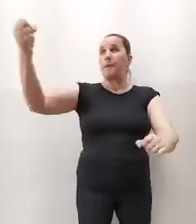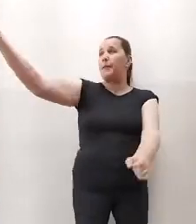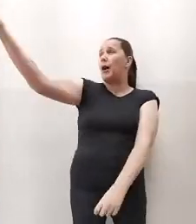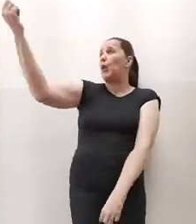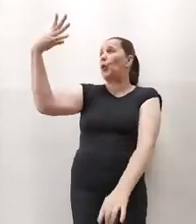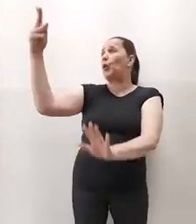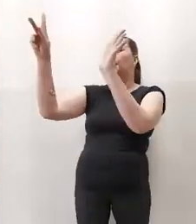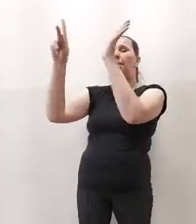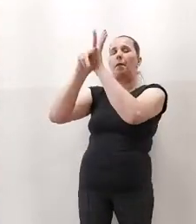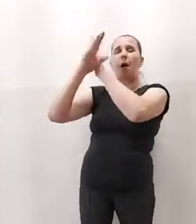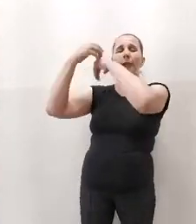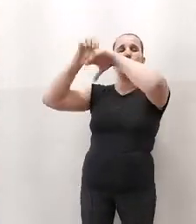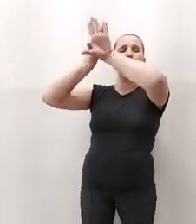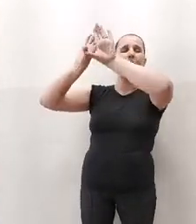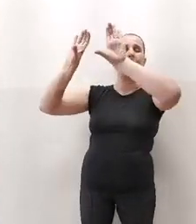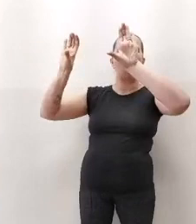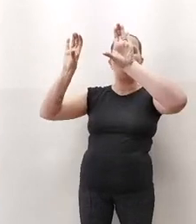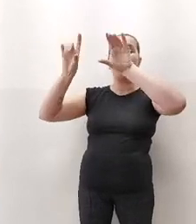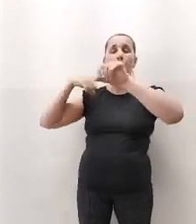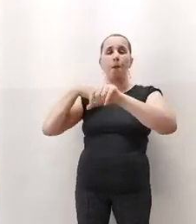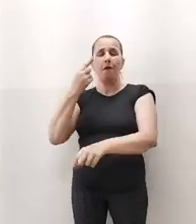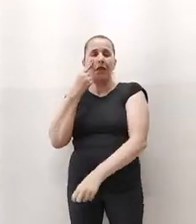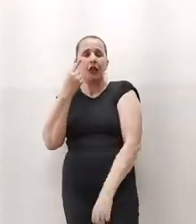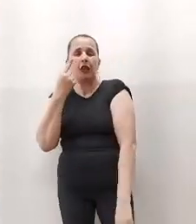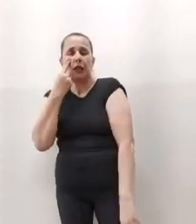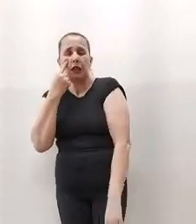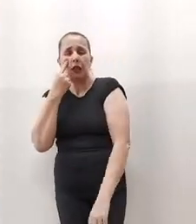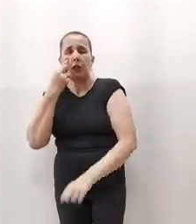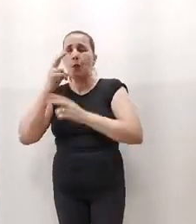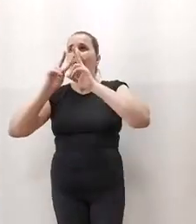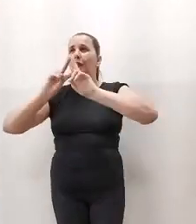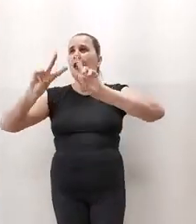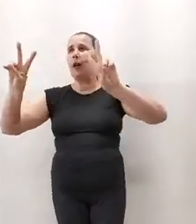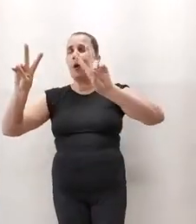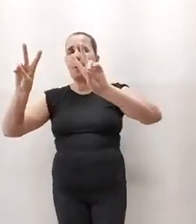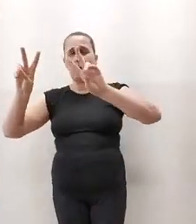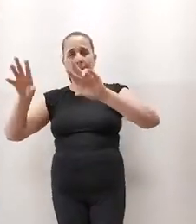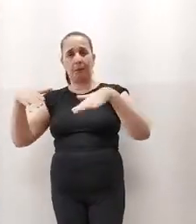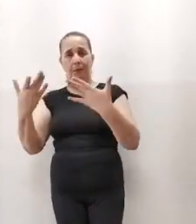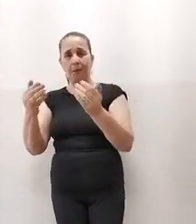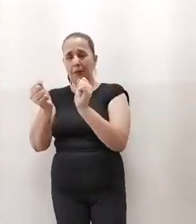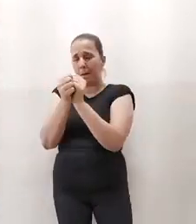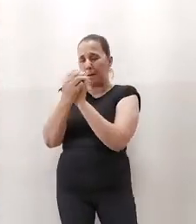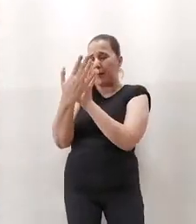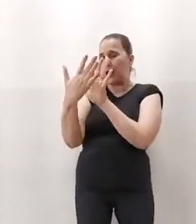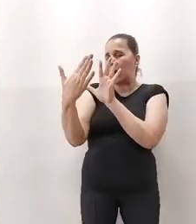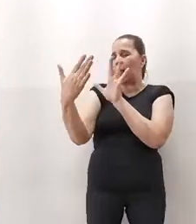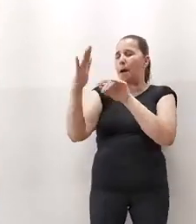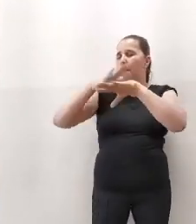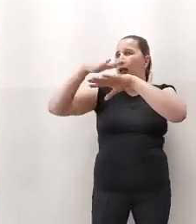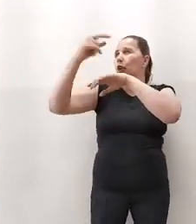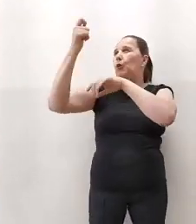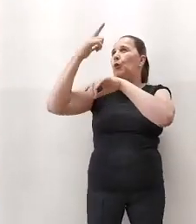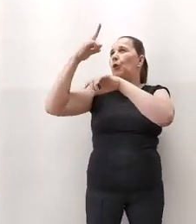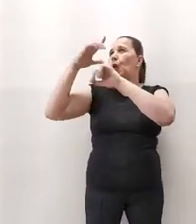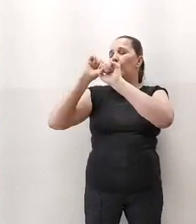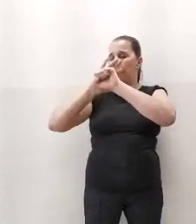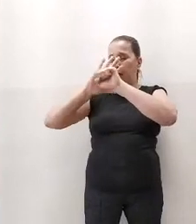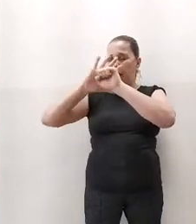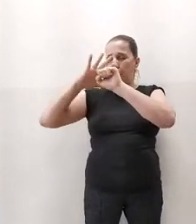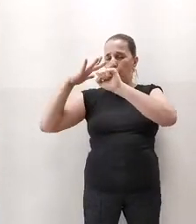do céu, uma visão mais resplandecente que o sol, que brilhou ao redor de mim e dos que